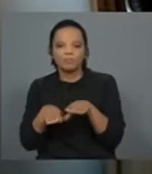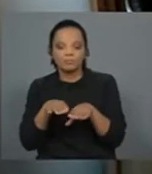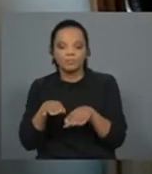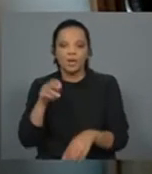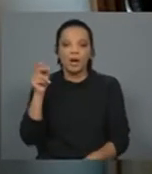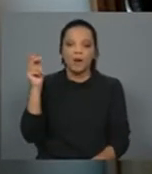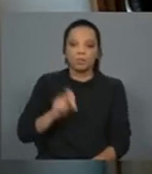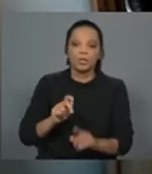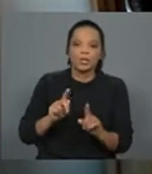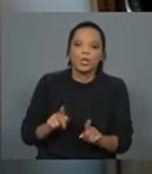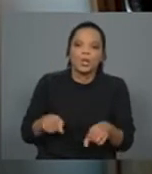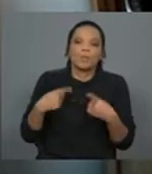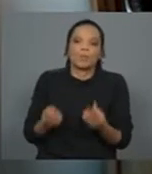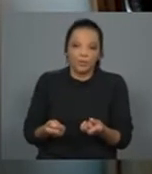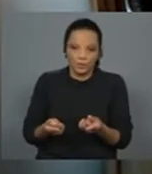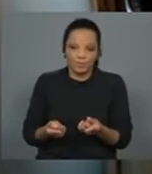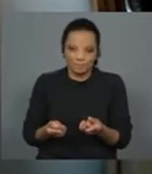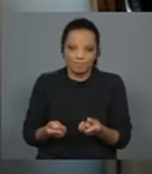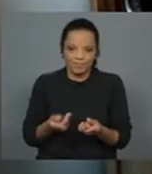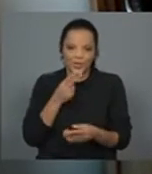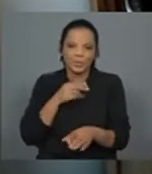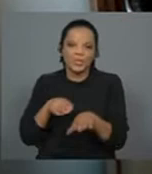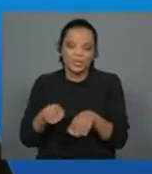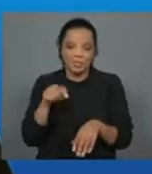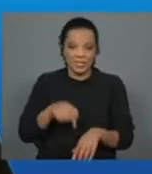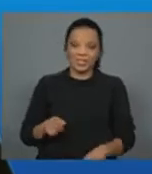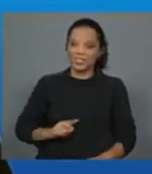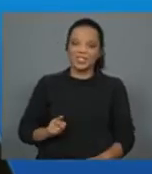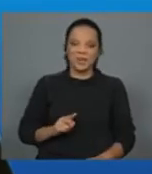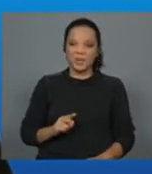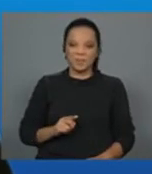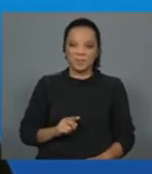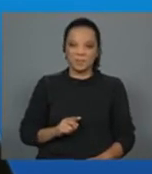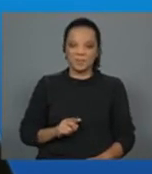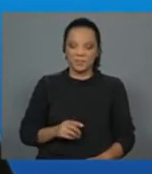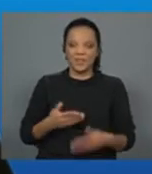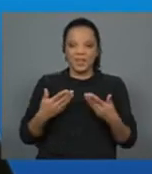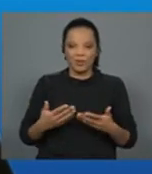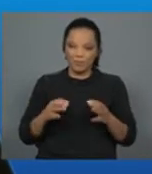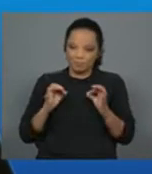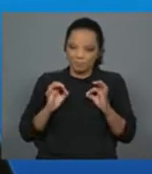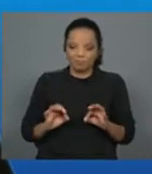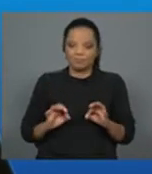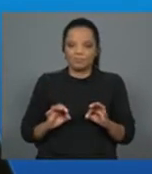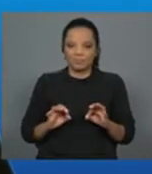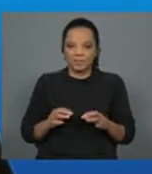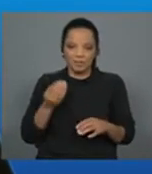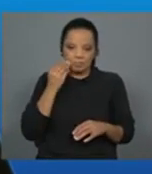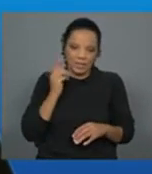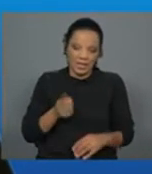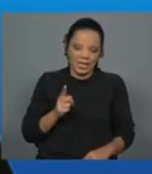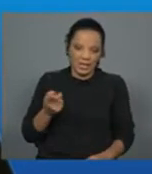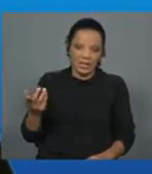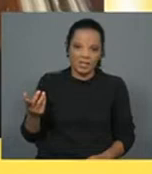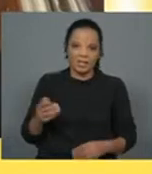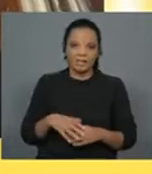acontecem depois de um sismo, não é? E esta vez não. Não, esta vez é mesmo assim. O